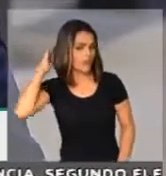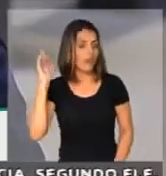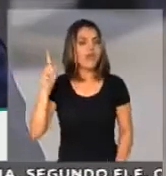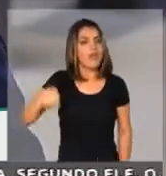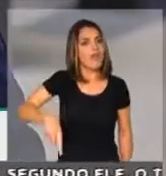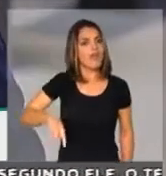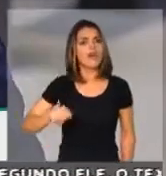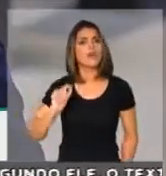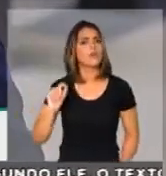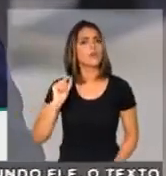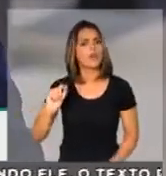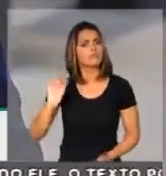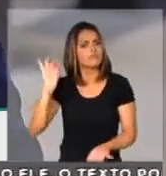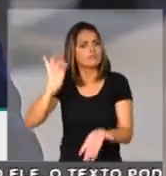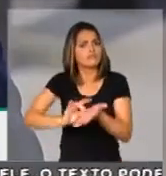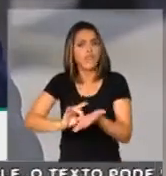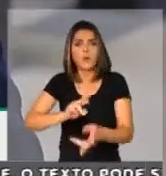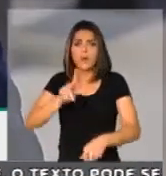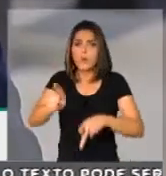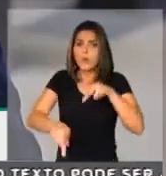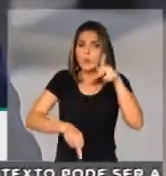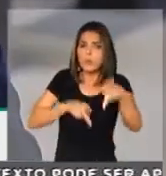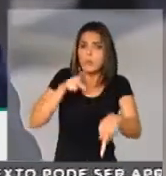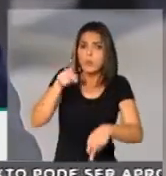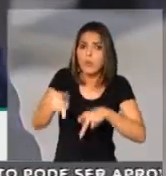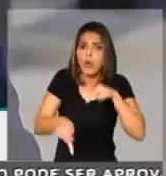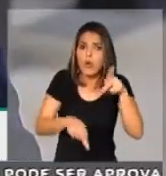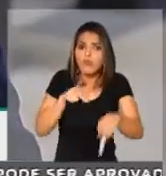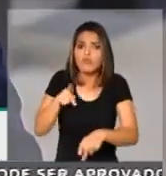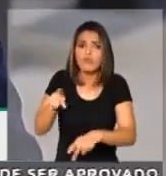realmente hoje, se